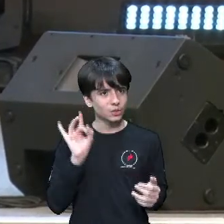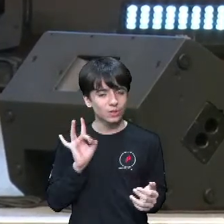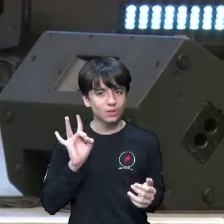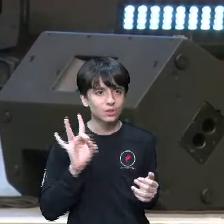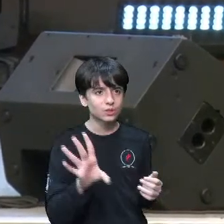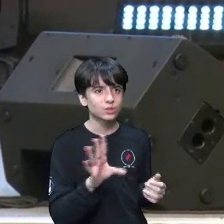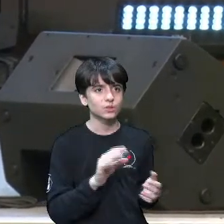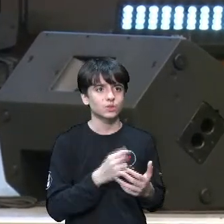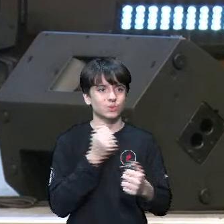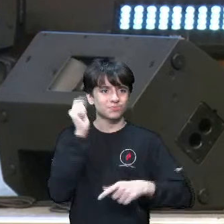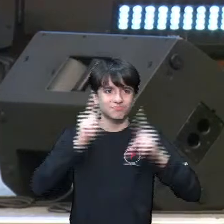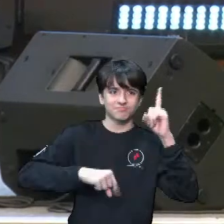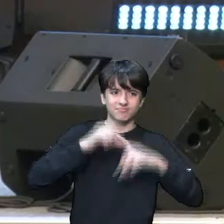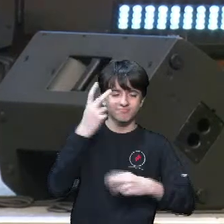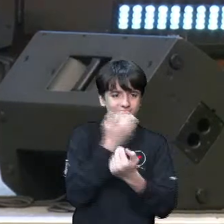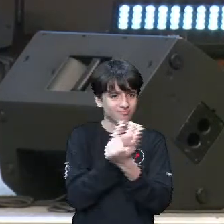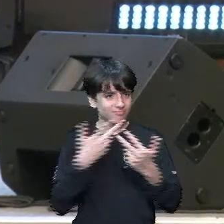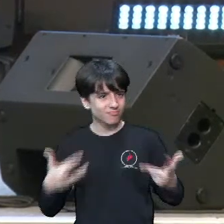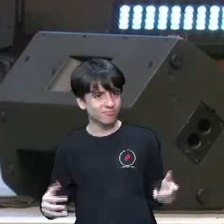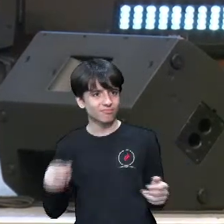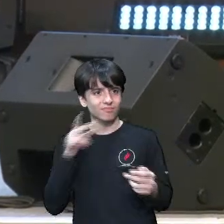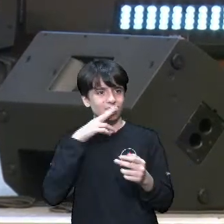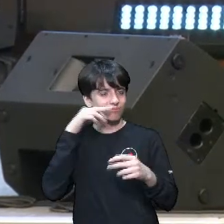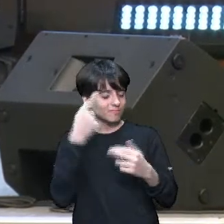coisa material que tem um resultado material,